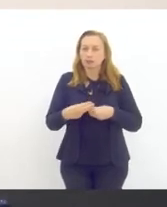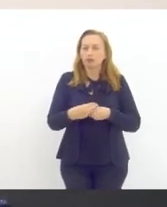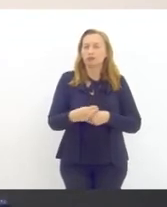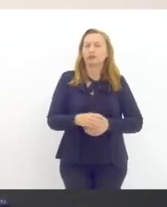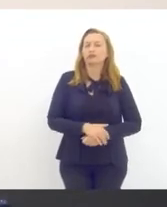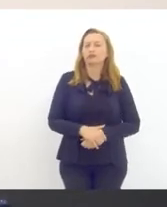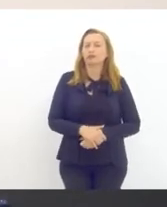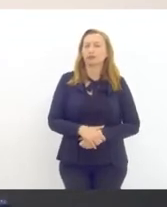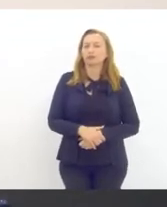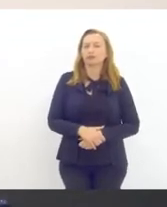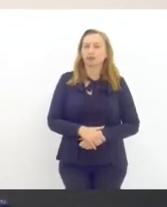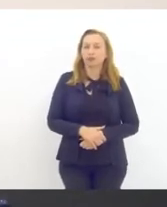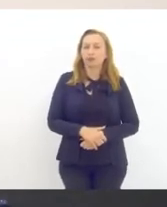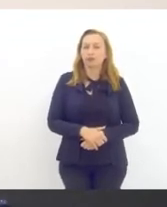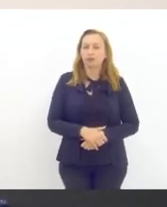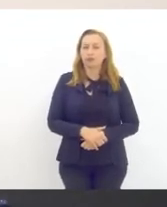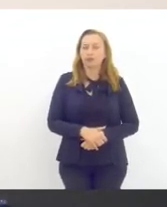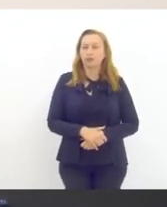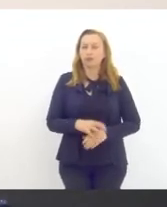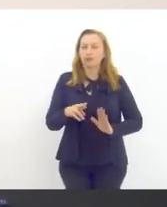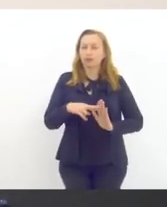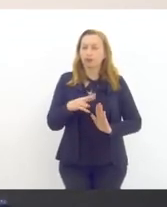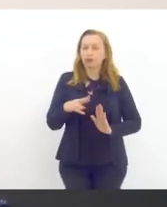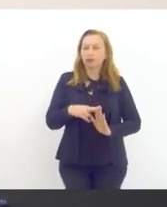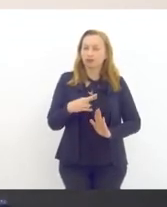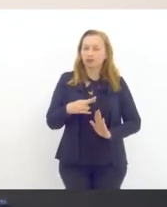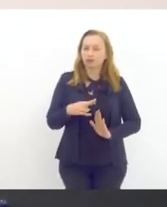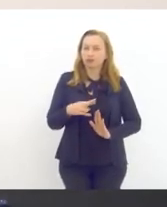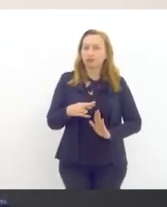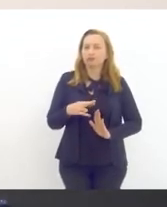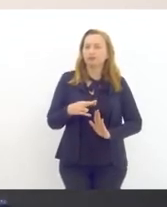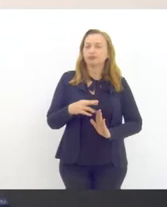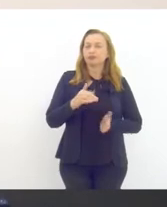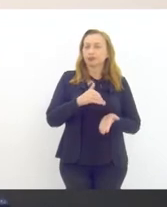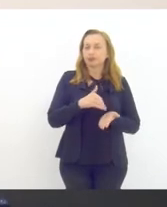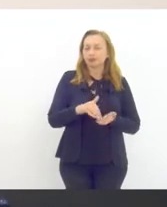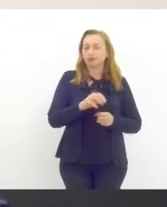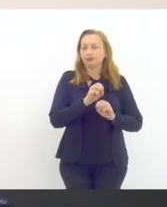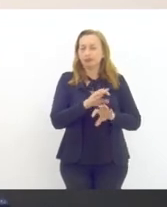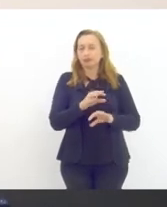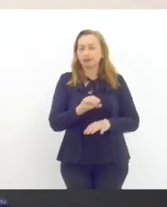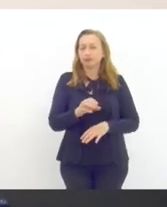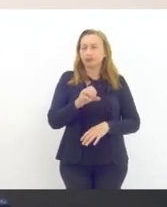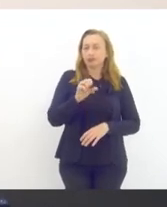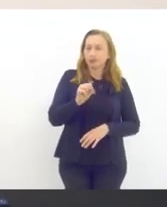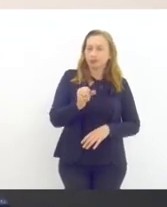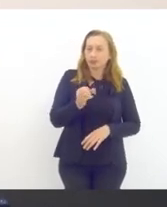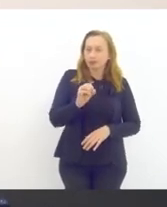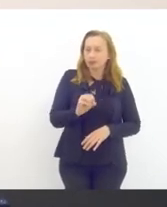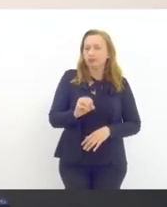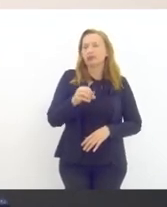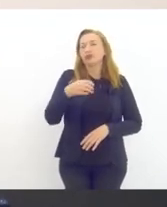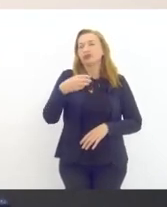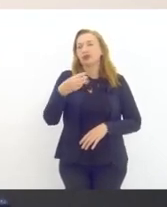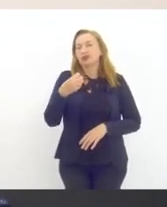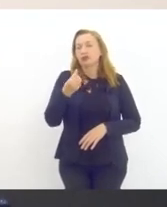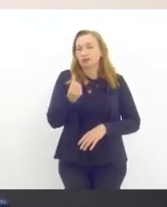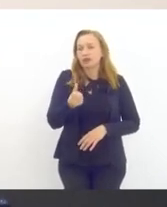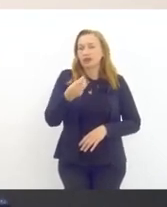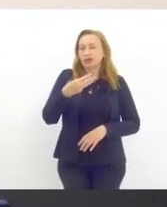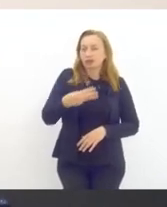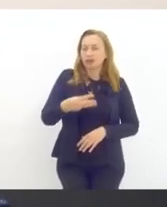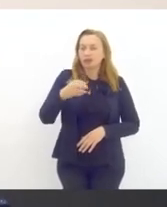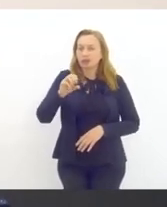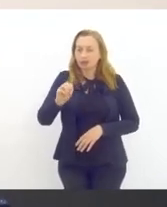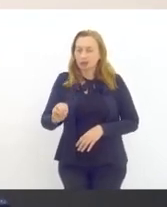fluminenses, por meio de resolução, da resolução SEDUC 6026 de 3 de janeiro de 2022 ou outra que